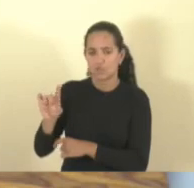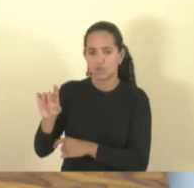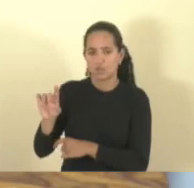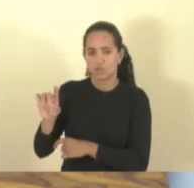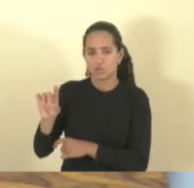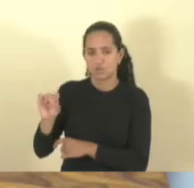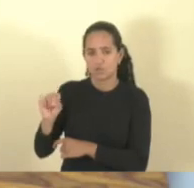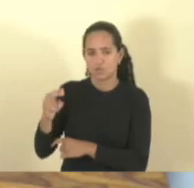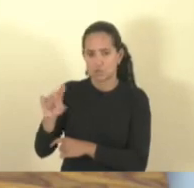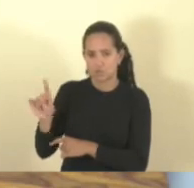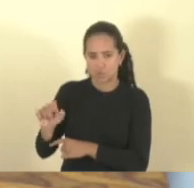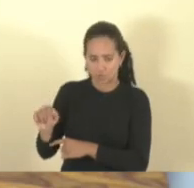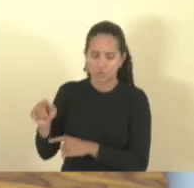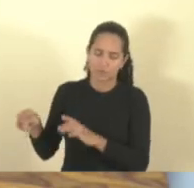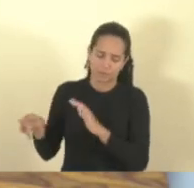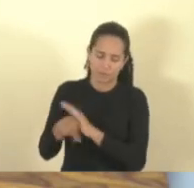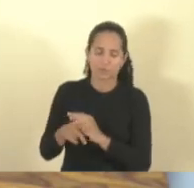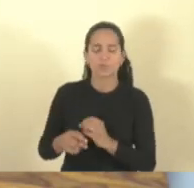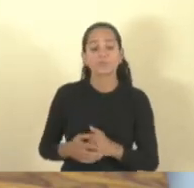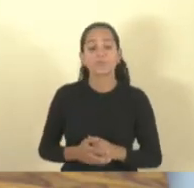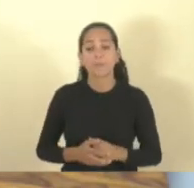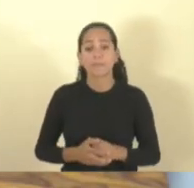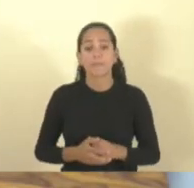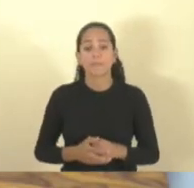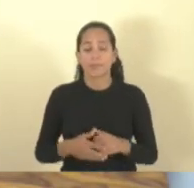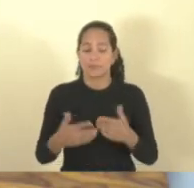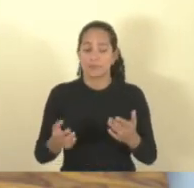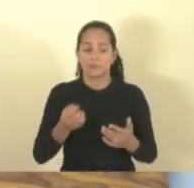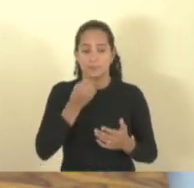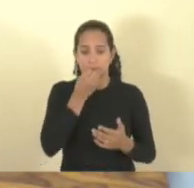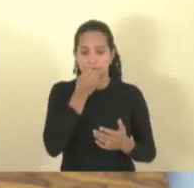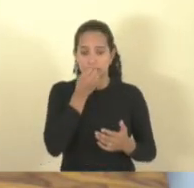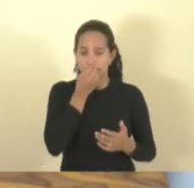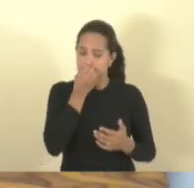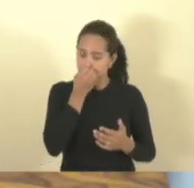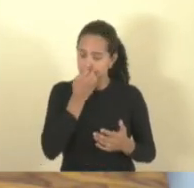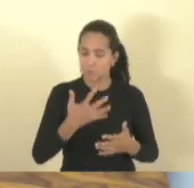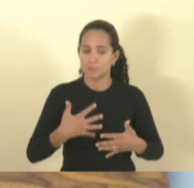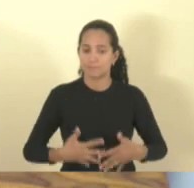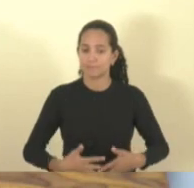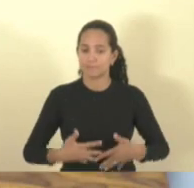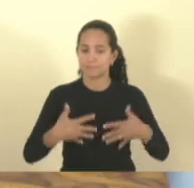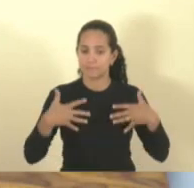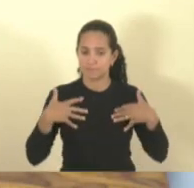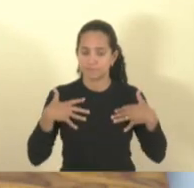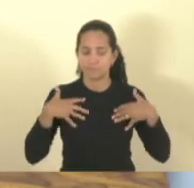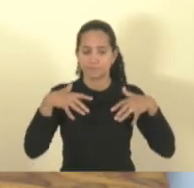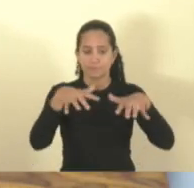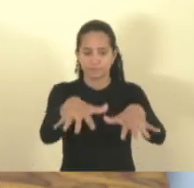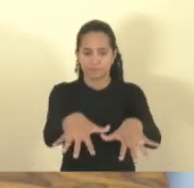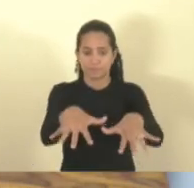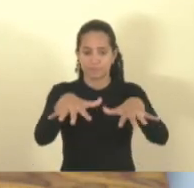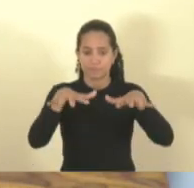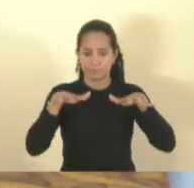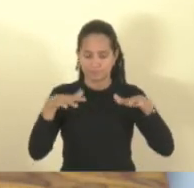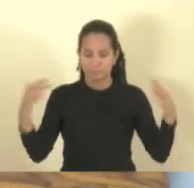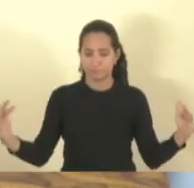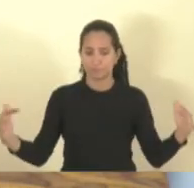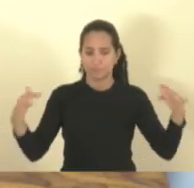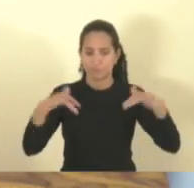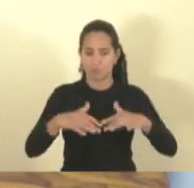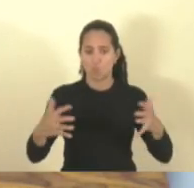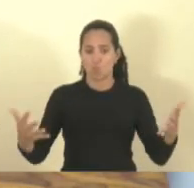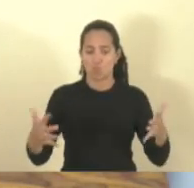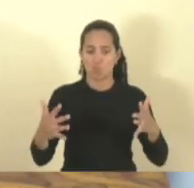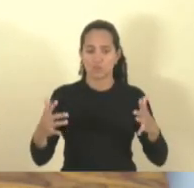grande cantor capixaba. Bom, é com imensa honra e satisfação que nós recebemos vocês para essa valiosa